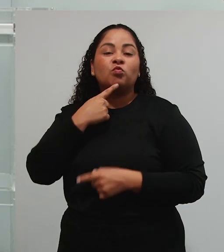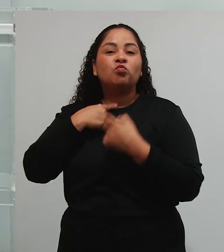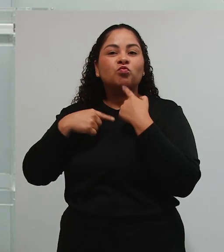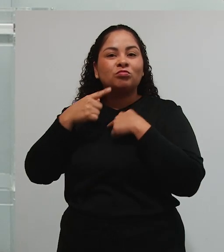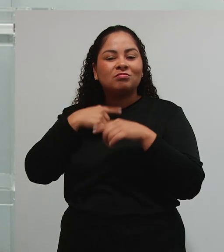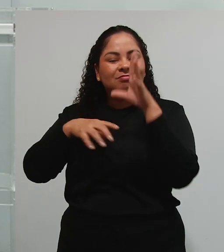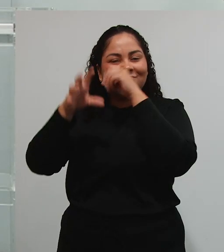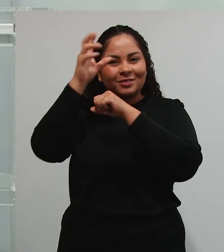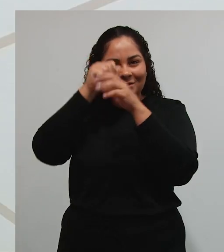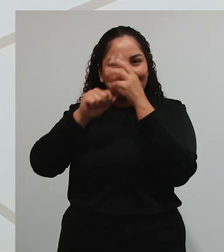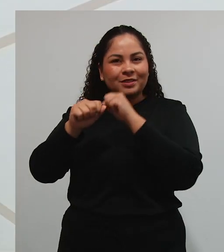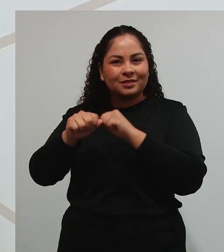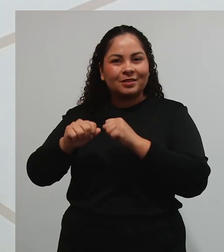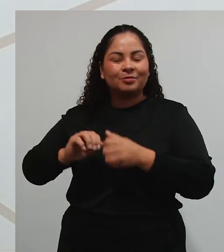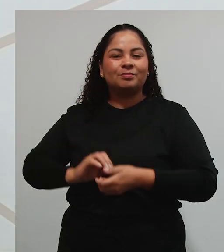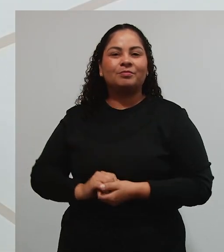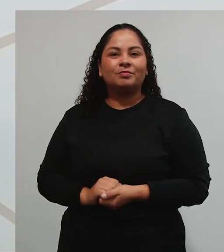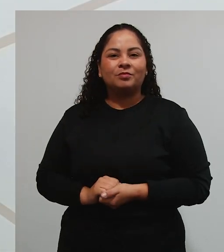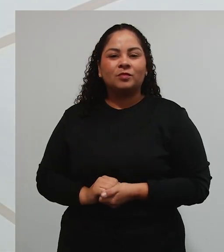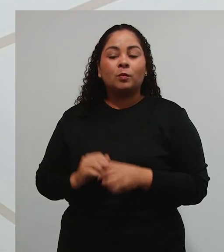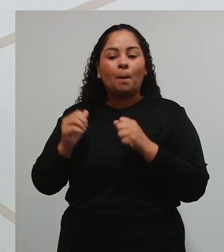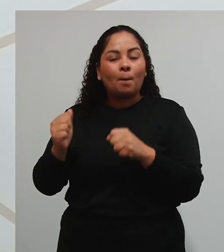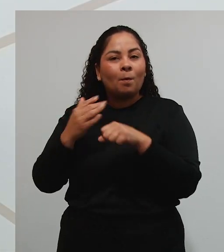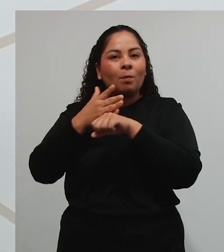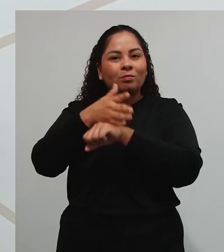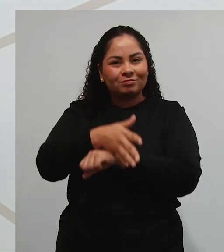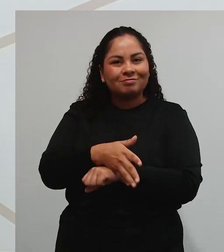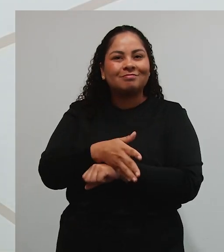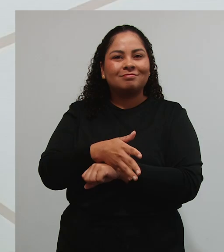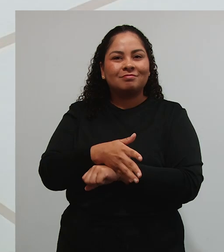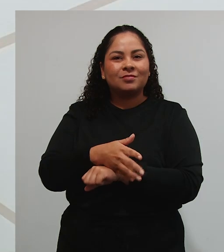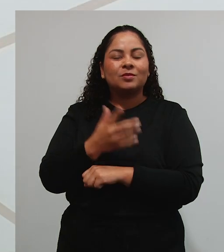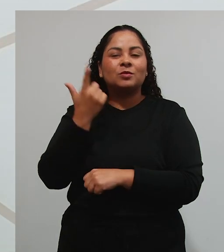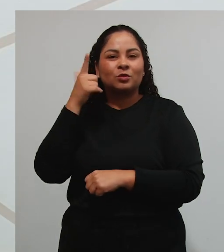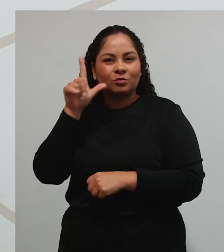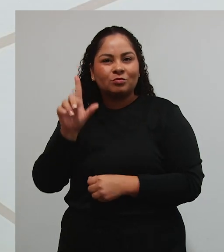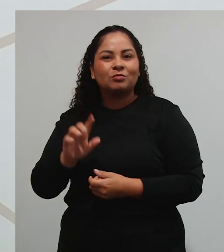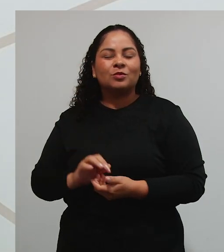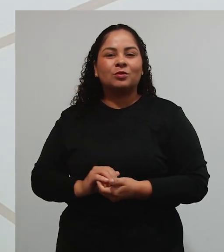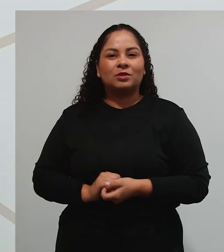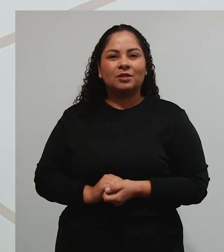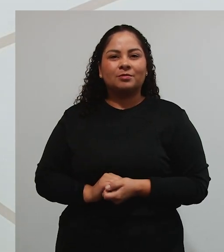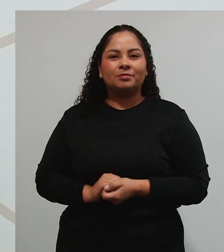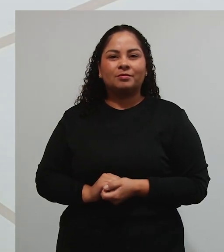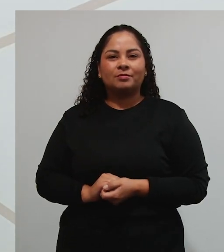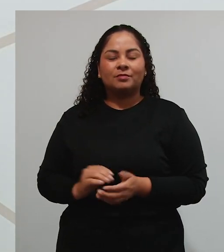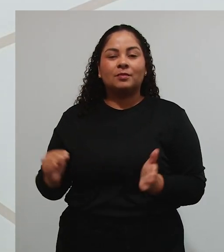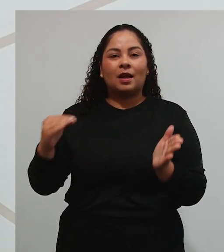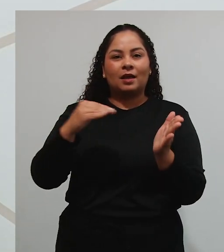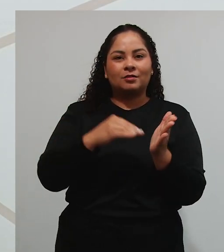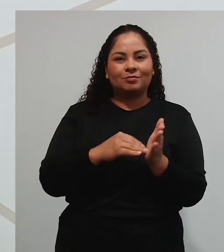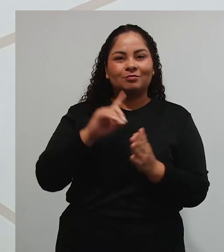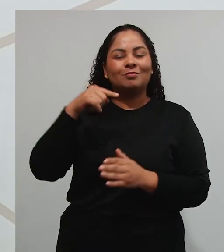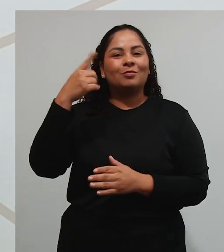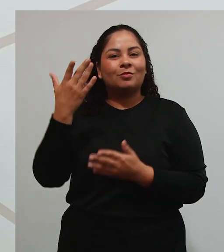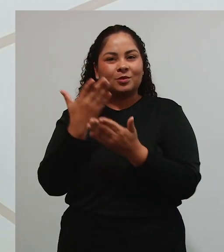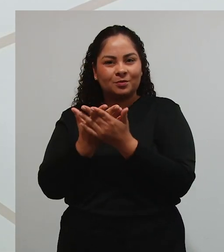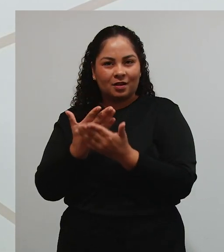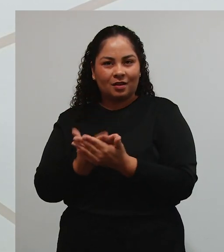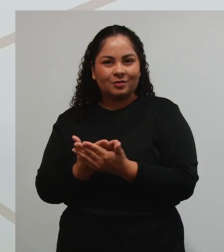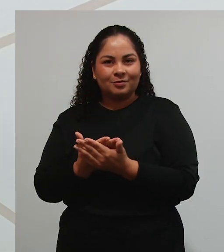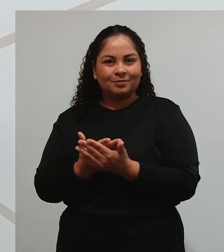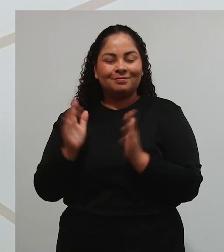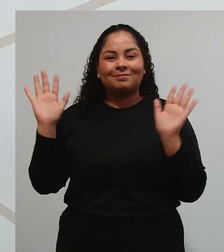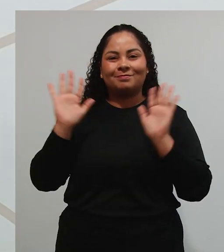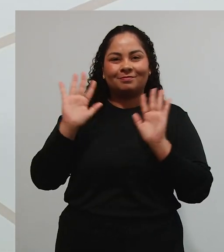leia, porque qualquer coisa é qualquer coisa mesmo, não é nada, é só seguir reto toda a vida, que é logo ali. Até